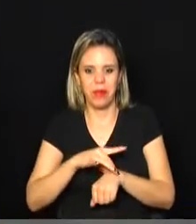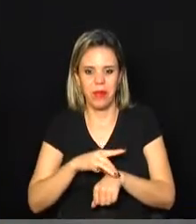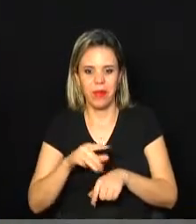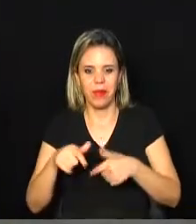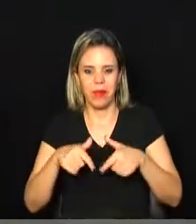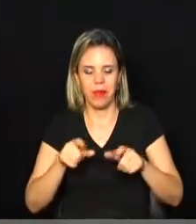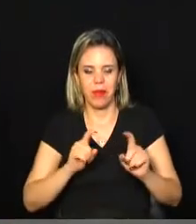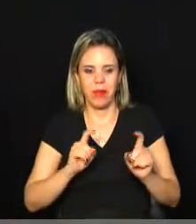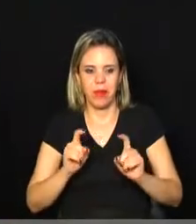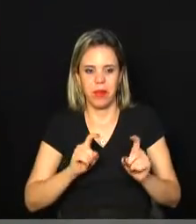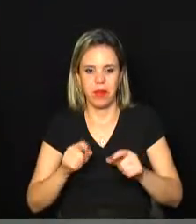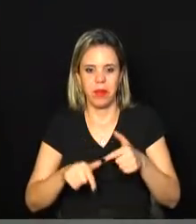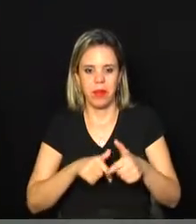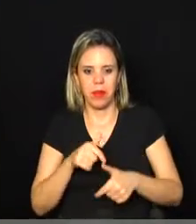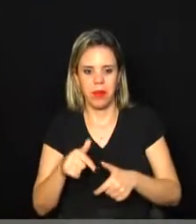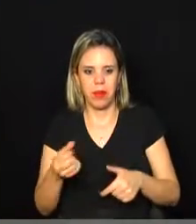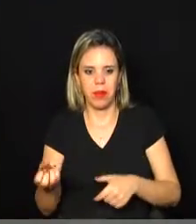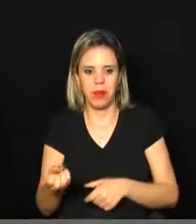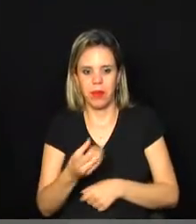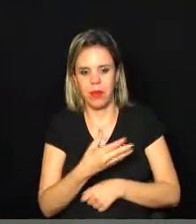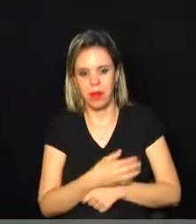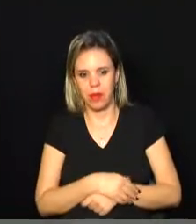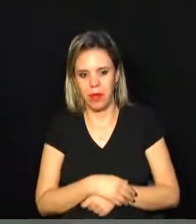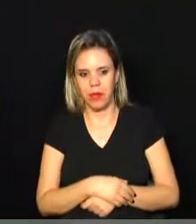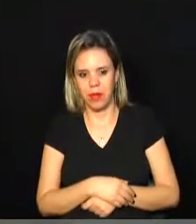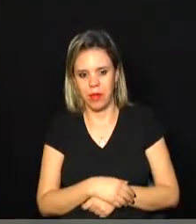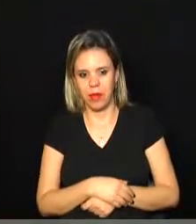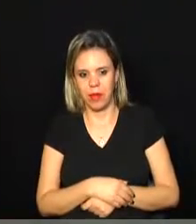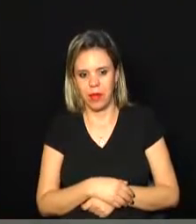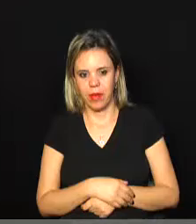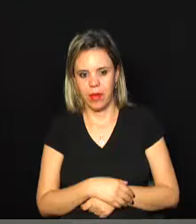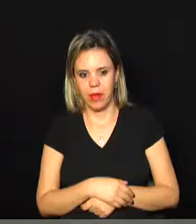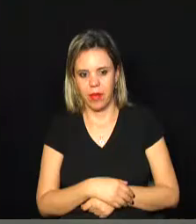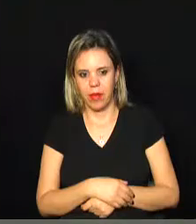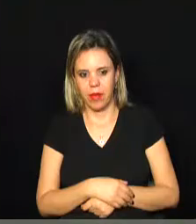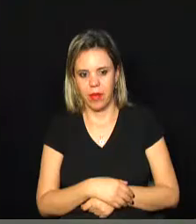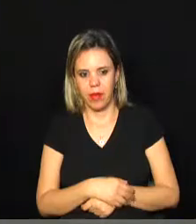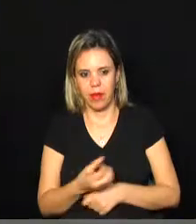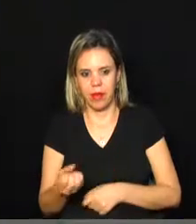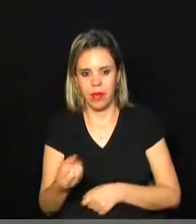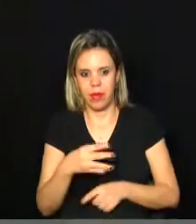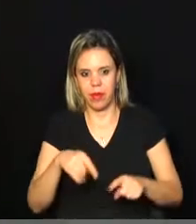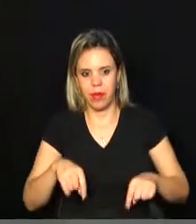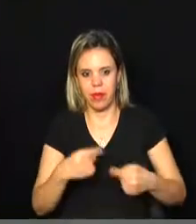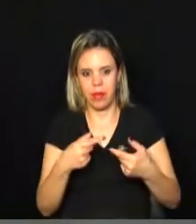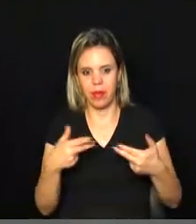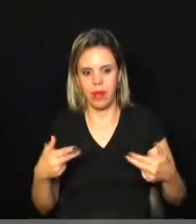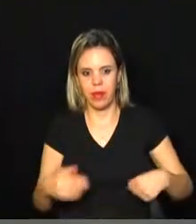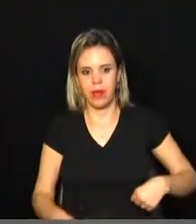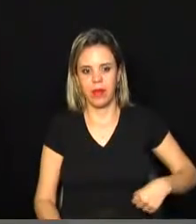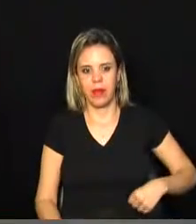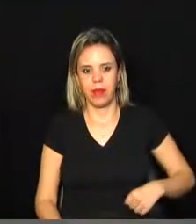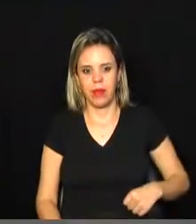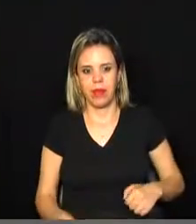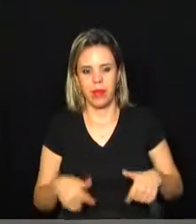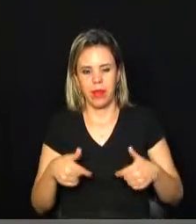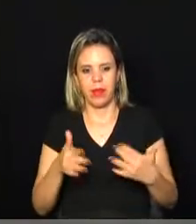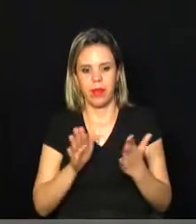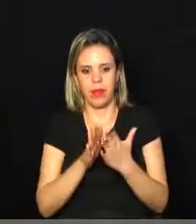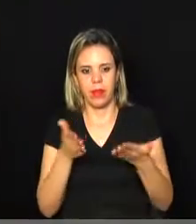conduzindo esses trabalhos novos que são os nossos novos desafios que estamos